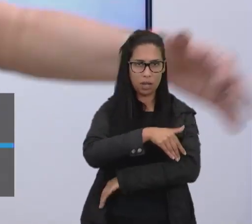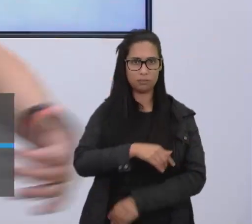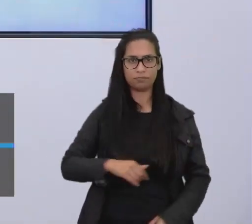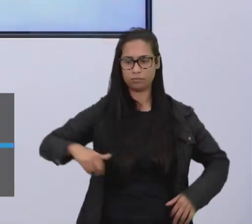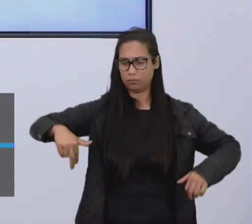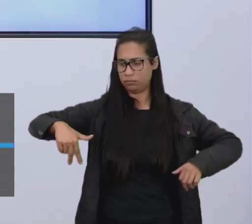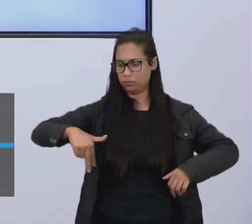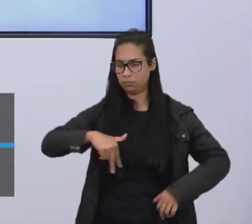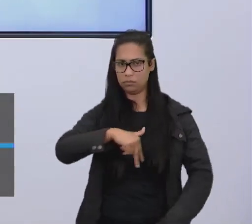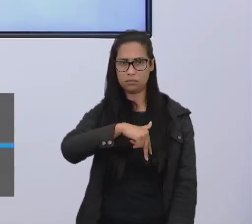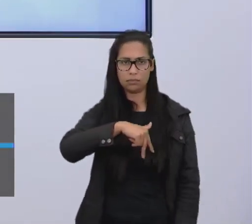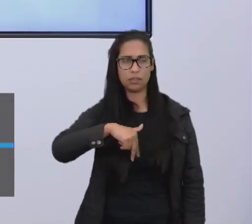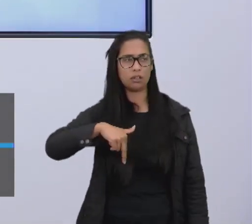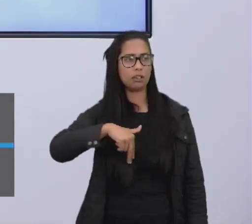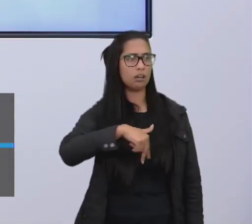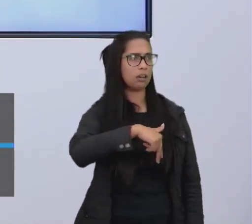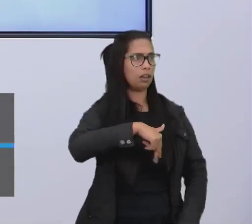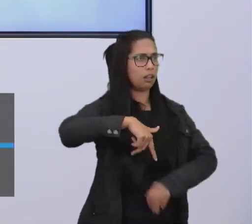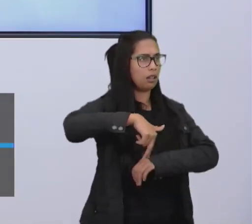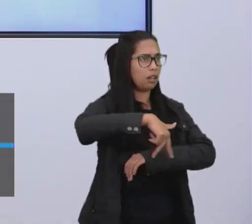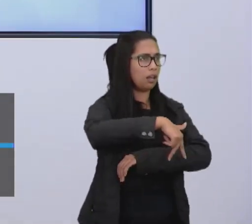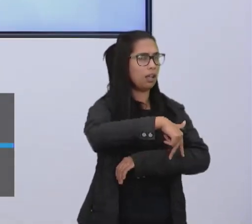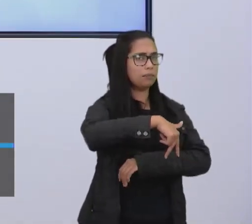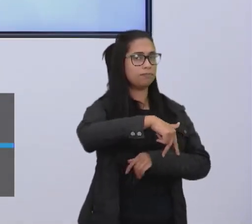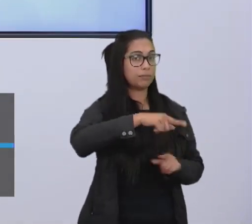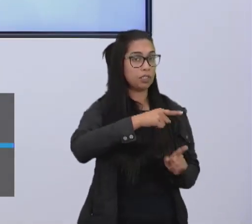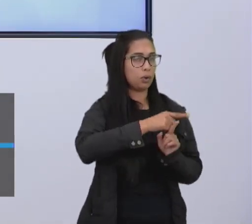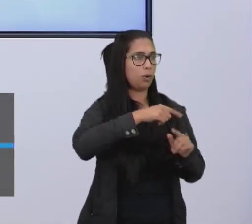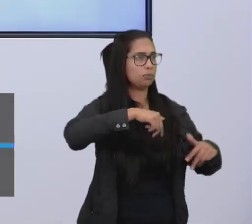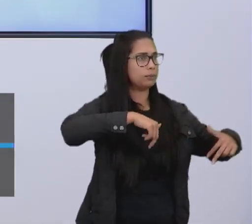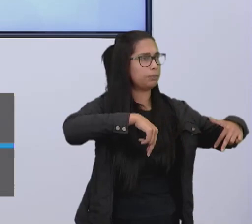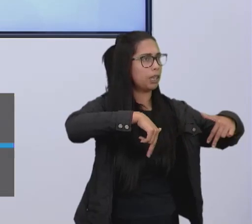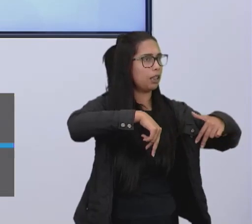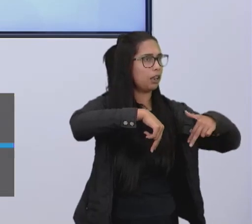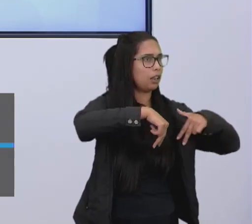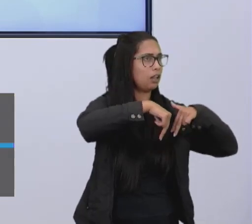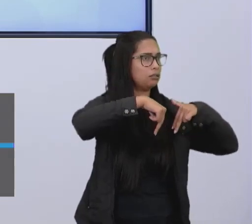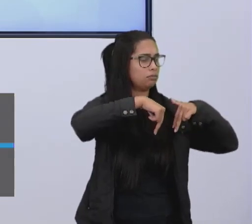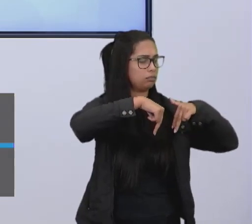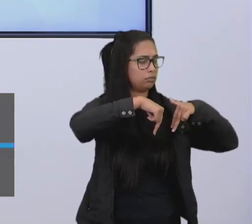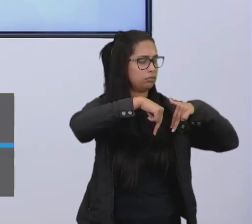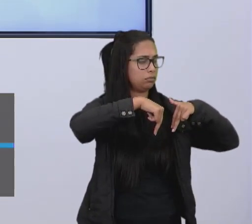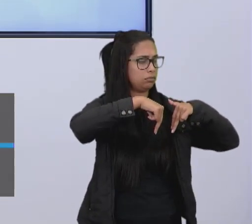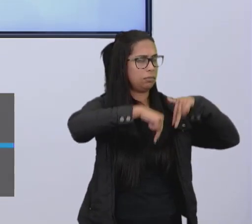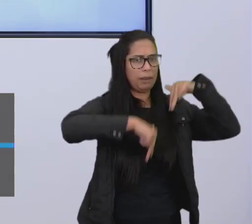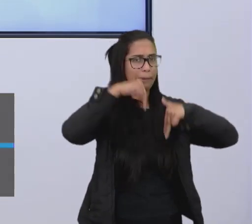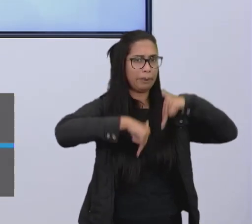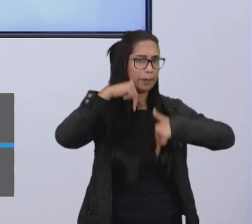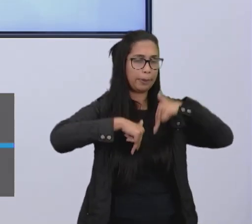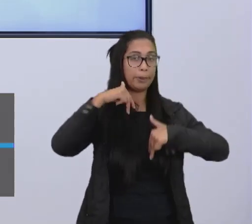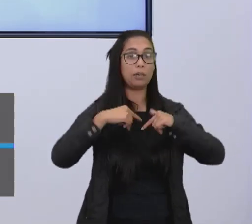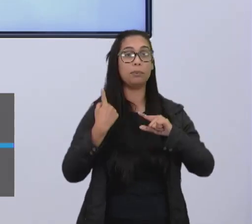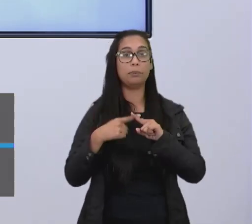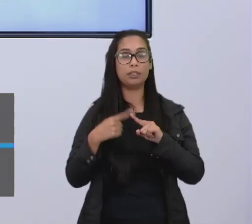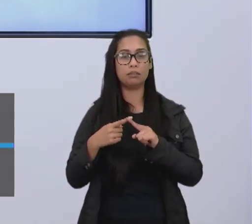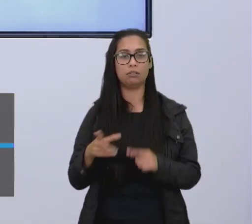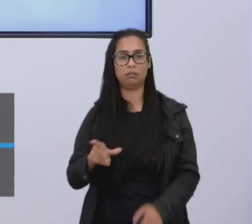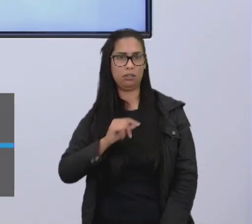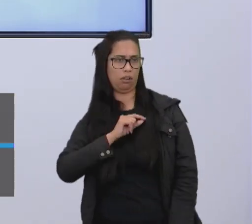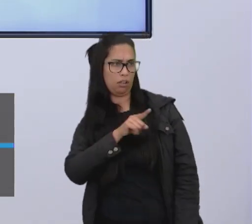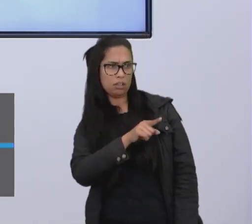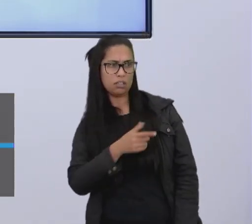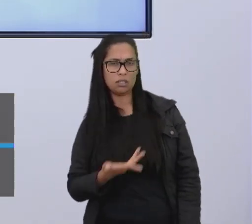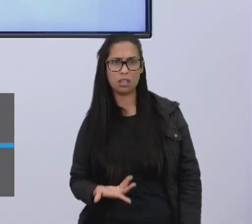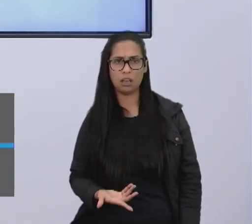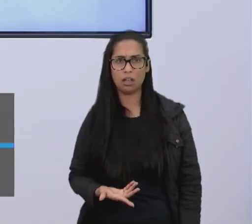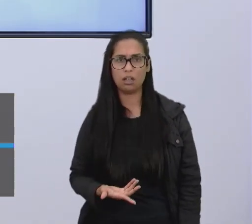na defensiva, já vem meio agressiva, sem te dar oportunidade. Às vezes a gente culpabiliza a pessoa, a gente fala assim, nossa, mas como ela é uma pessoa